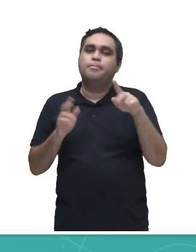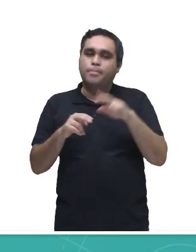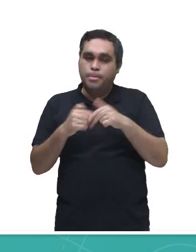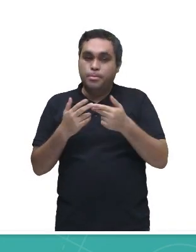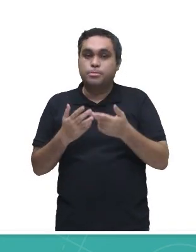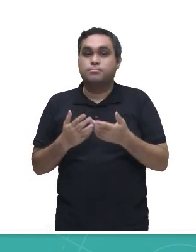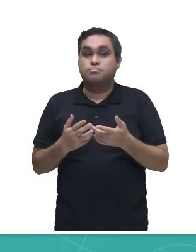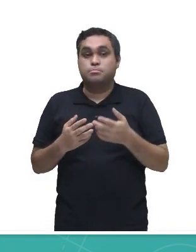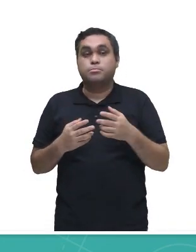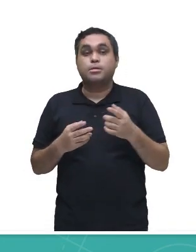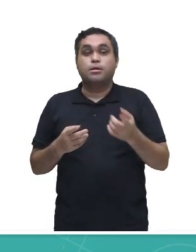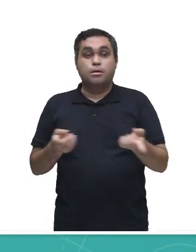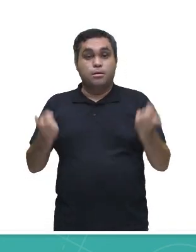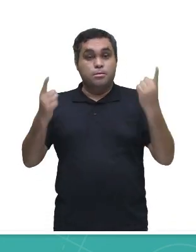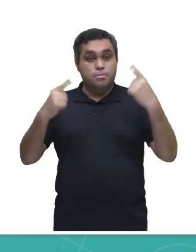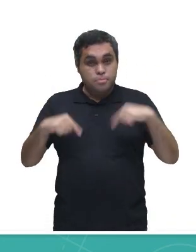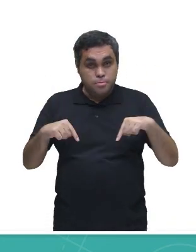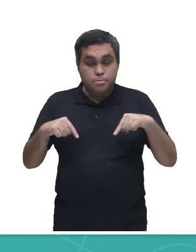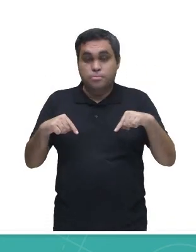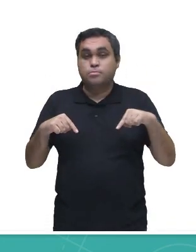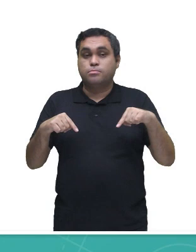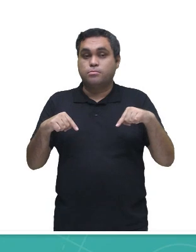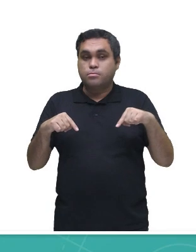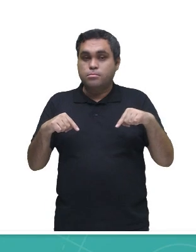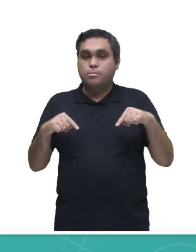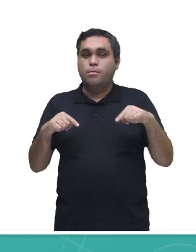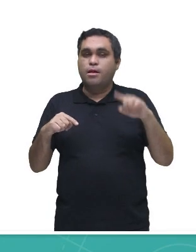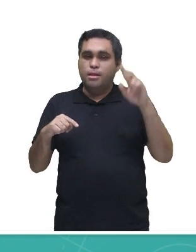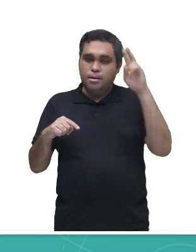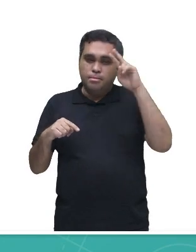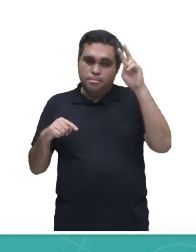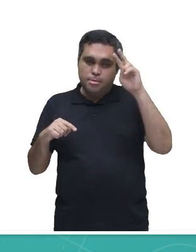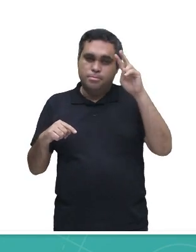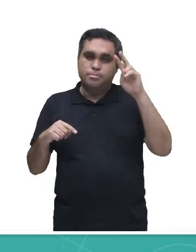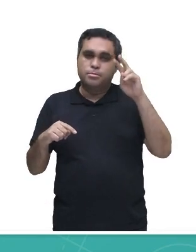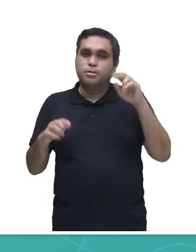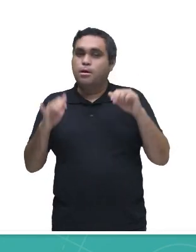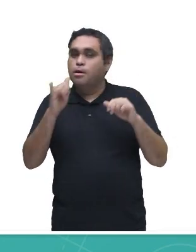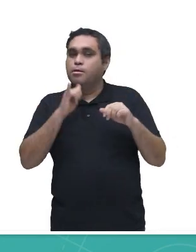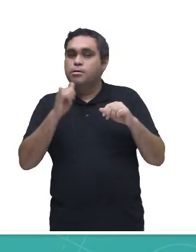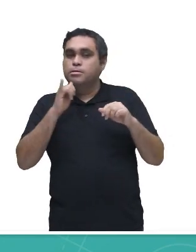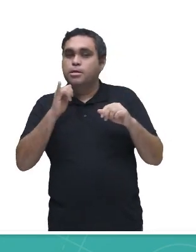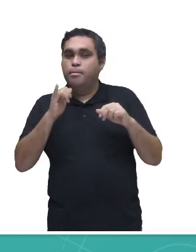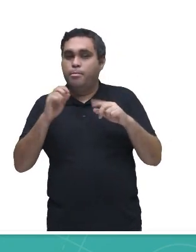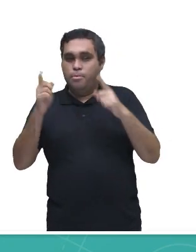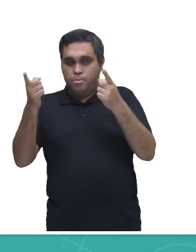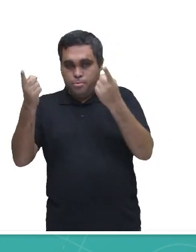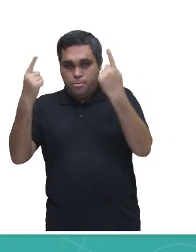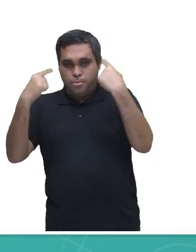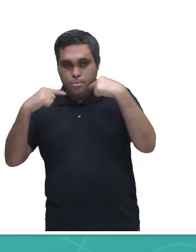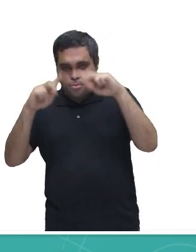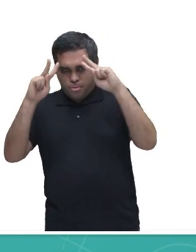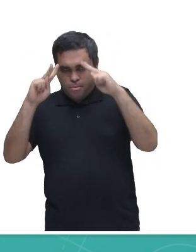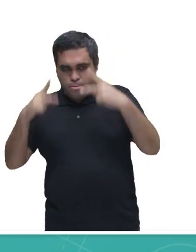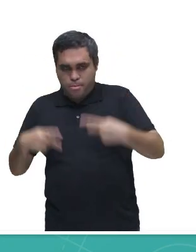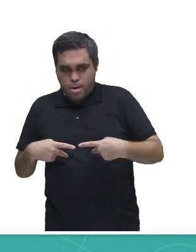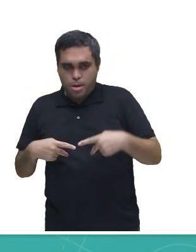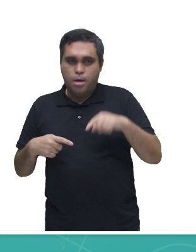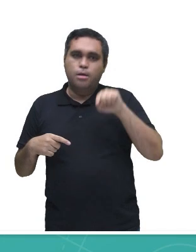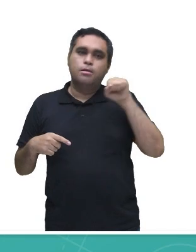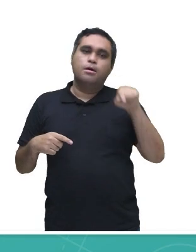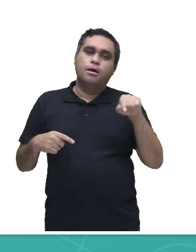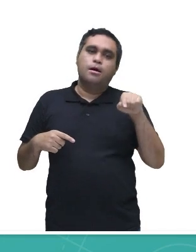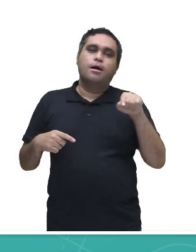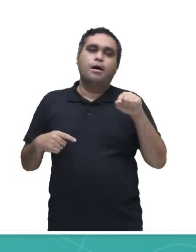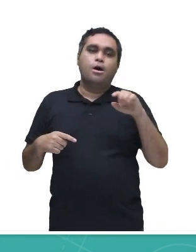E por último, como a gente acompanhou os níveis de organização, célula, tecido, órgão, sistema, e por último a gente sabe que